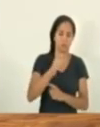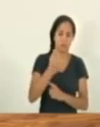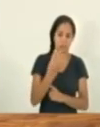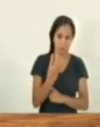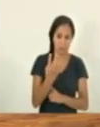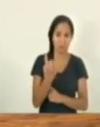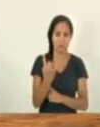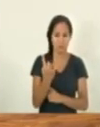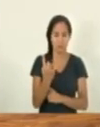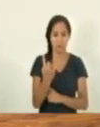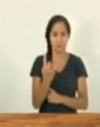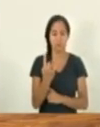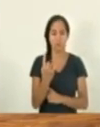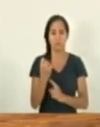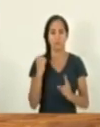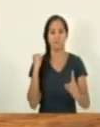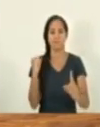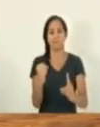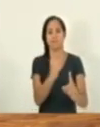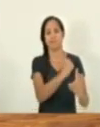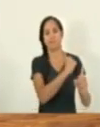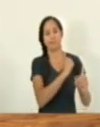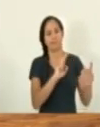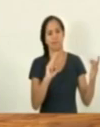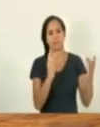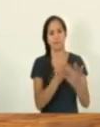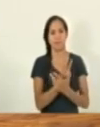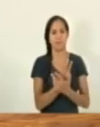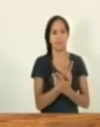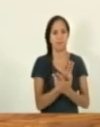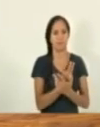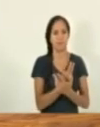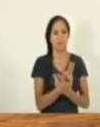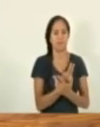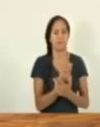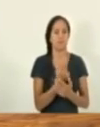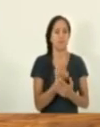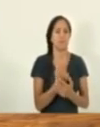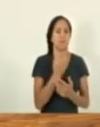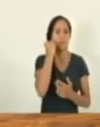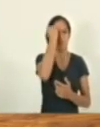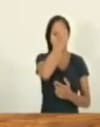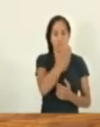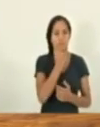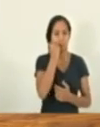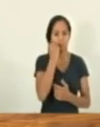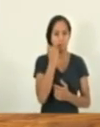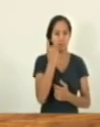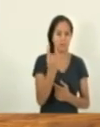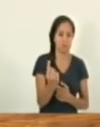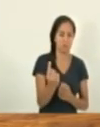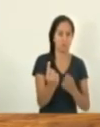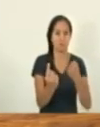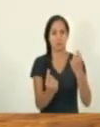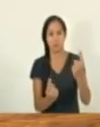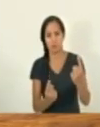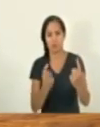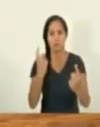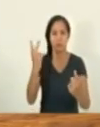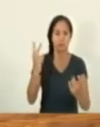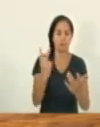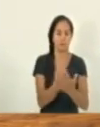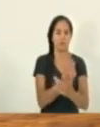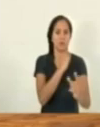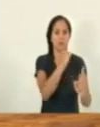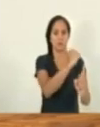941 homicídios. Isso quer dizer que aconteceu um caso a cada 8 horas. Os dados estão hoje